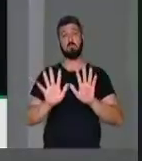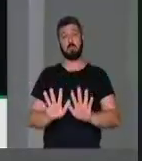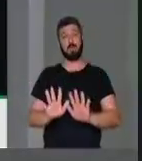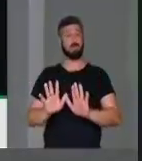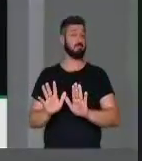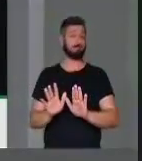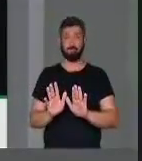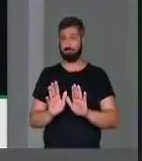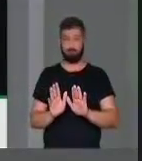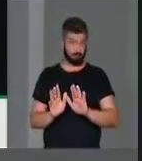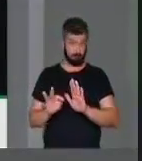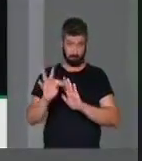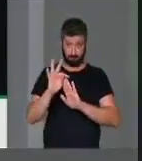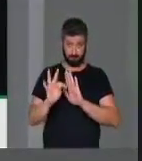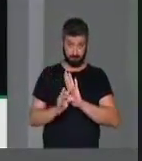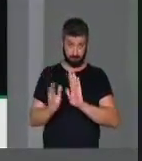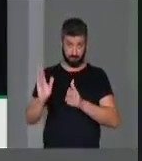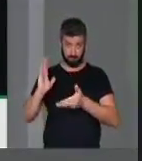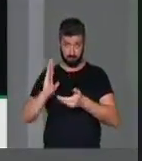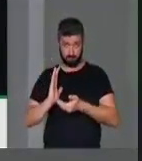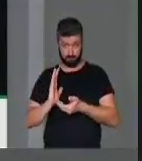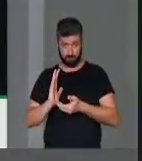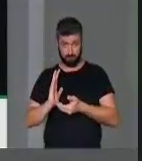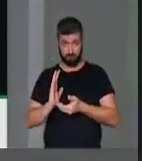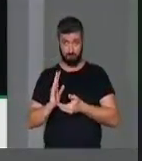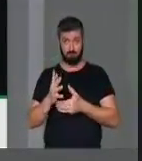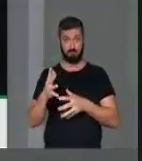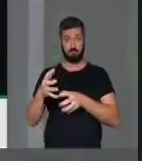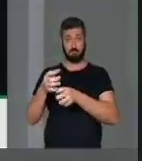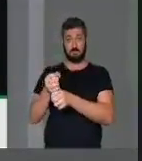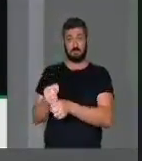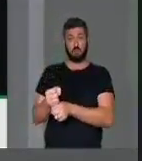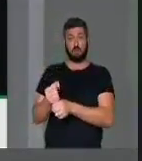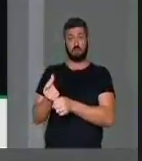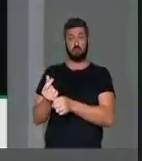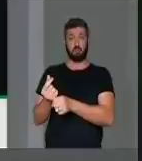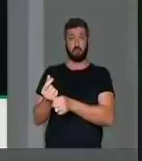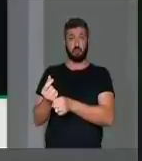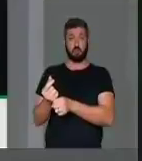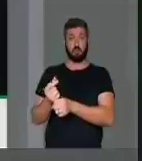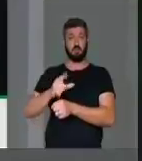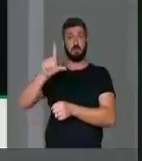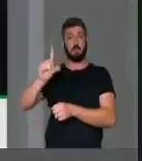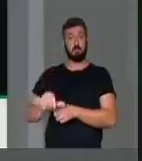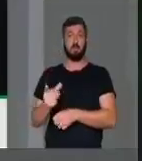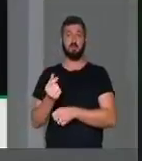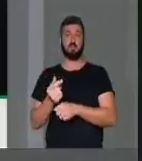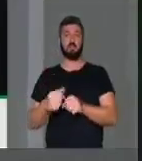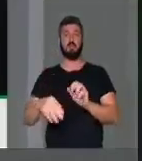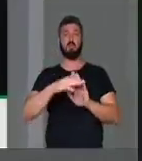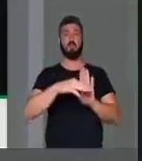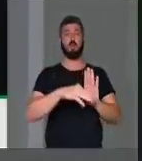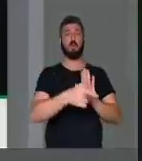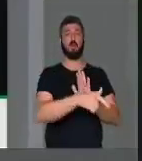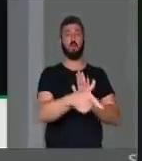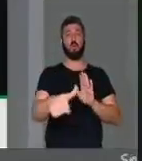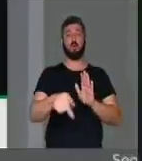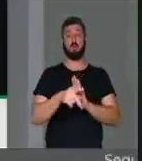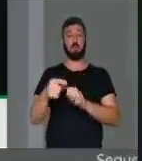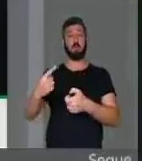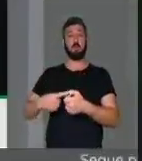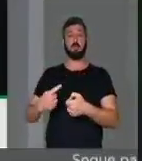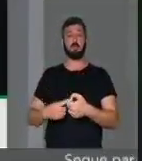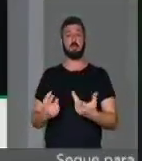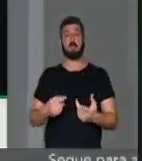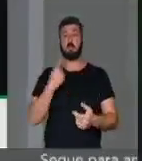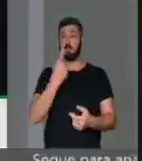enquanto o texto da Câmara teria mais concentração, menos recursos para os demais programas do município.